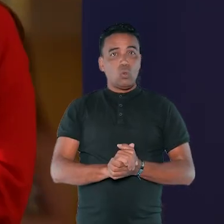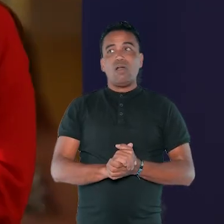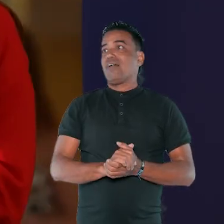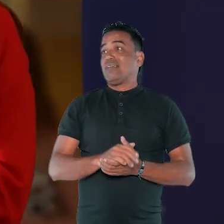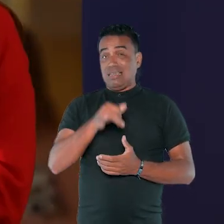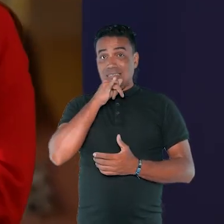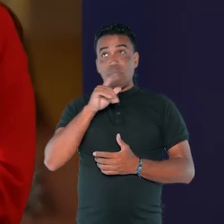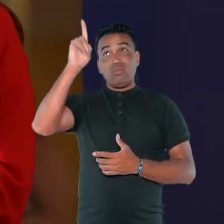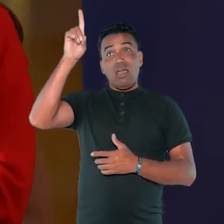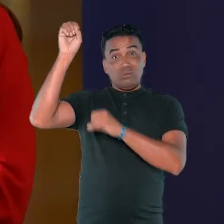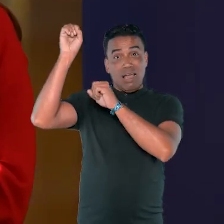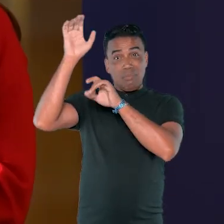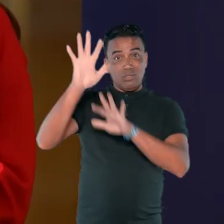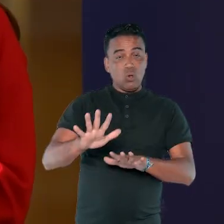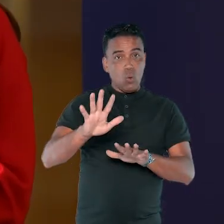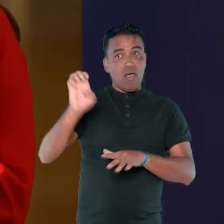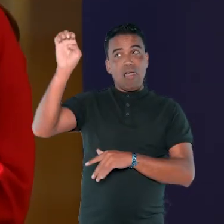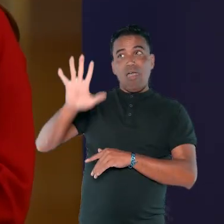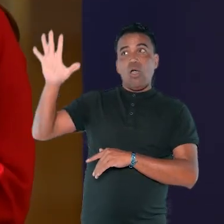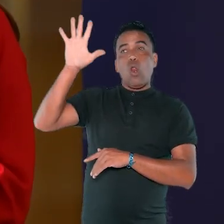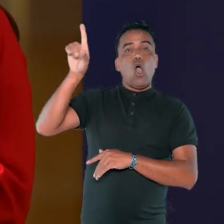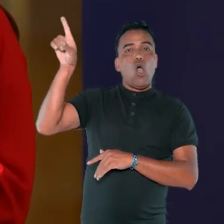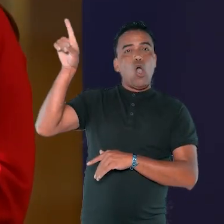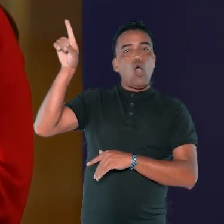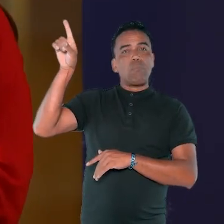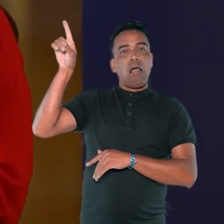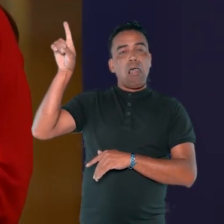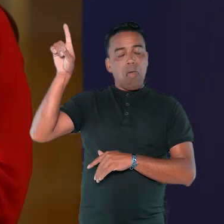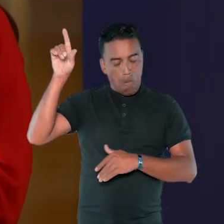quem Deus ajuda e a Europa ainda se curva.